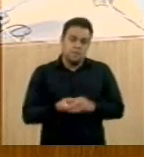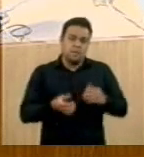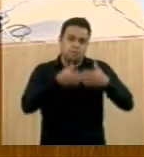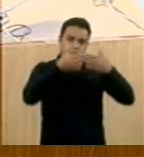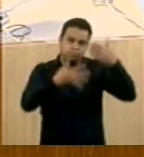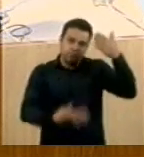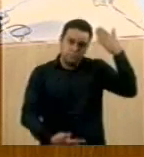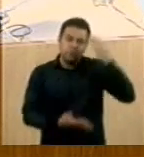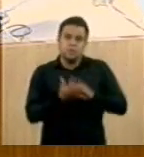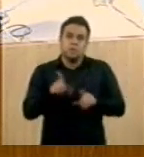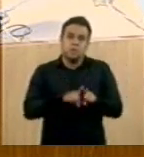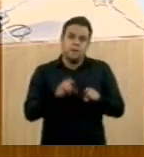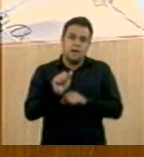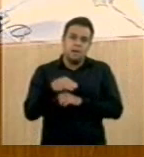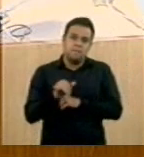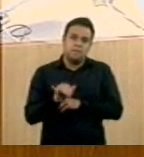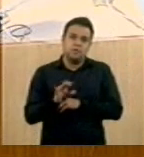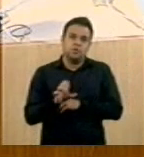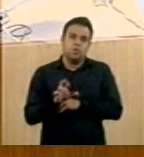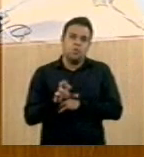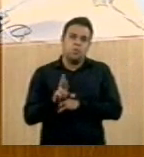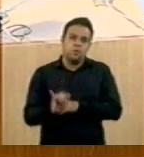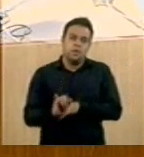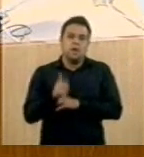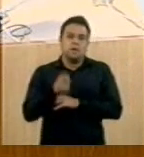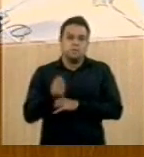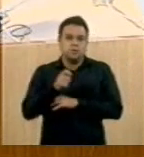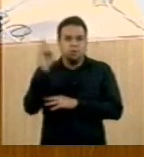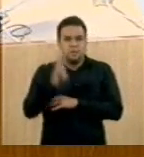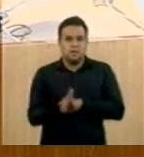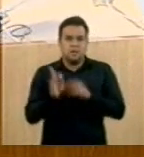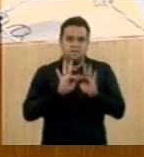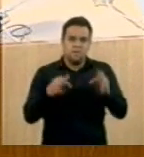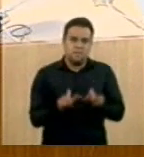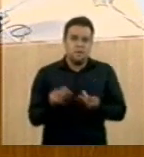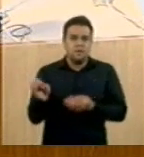apreendido pelo Amit Curi, Associação Brasileira das Famílias